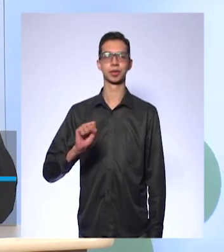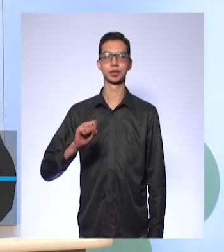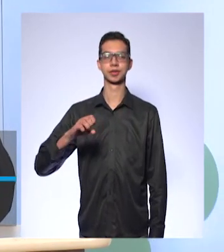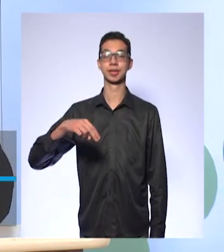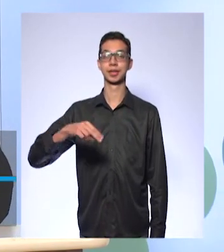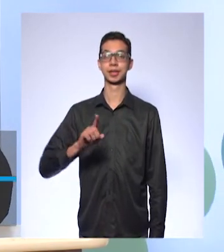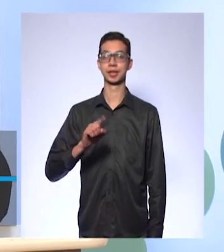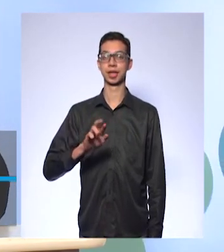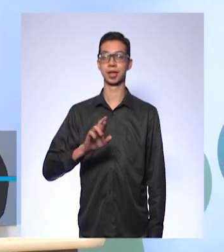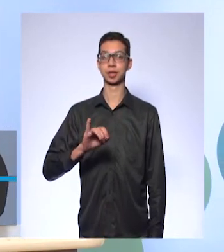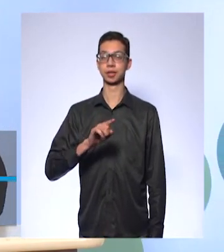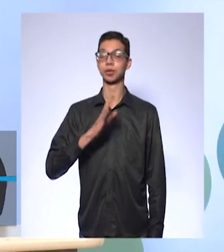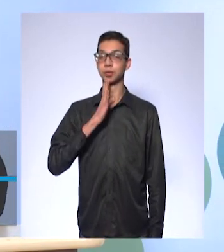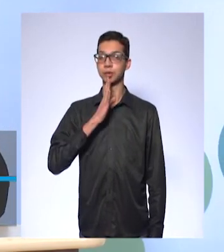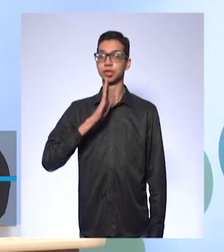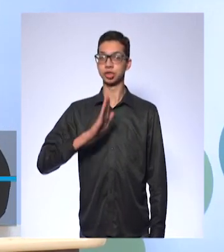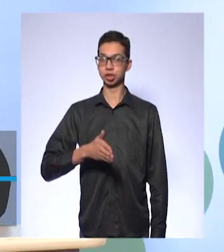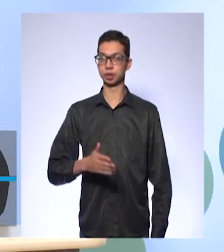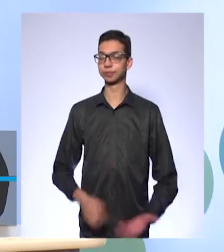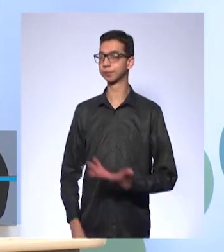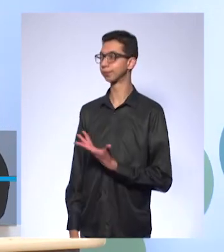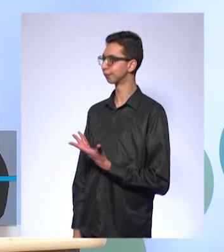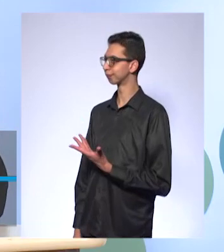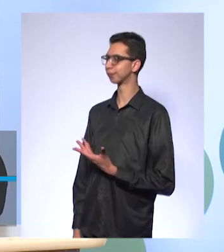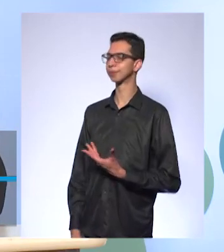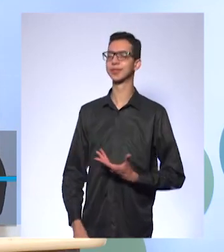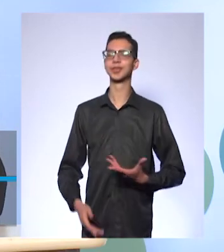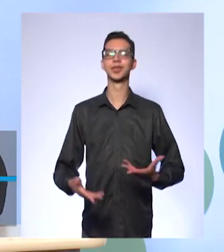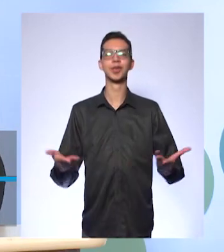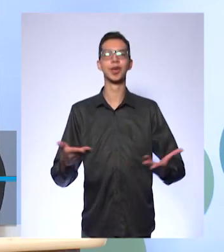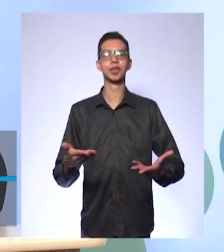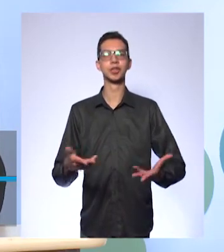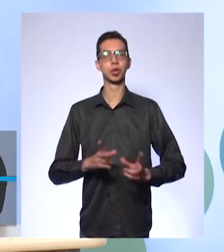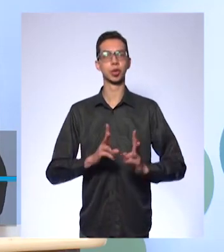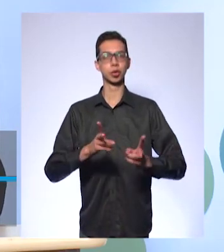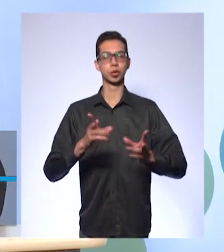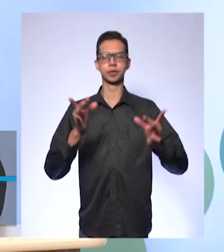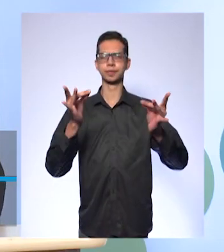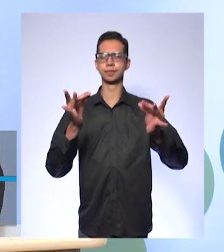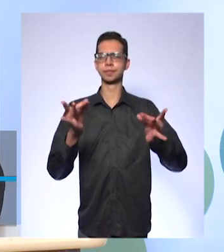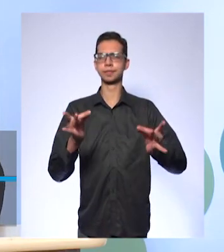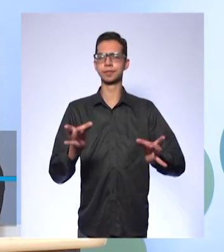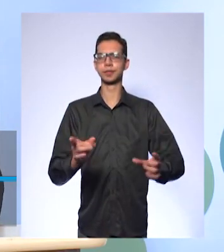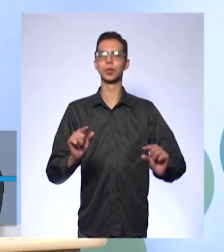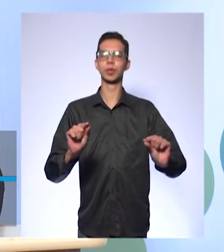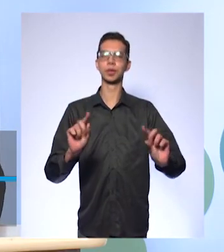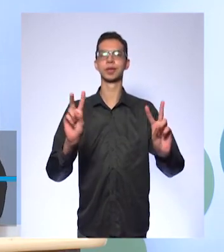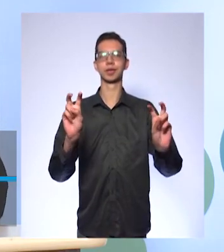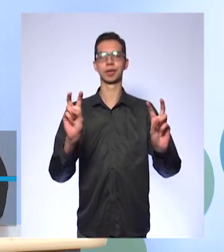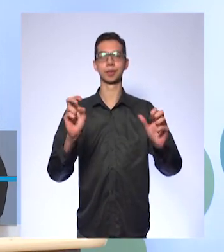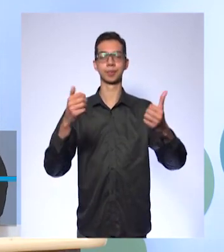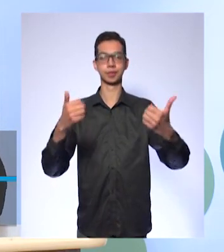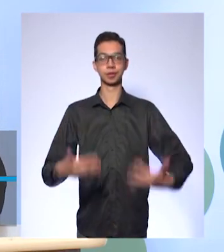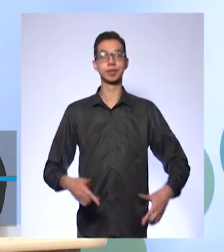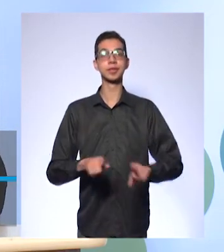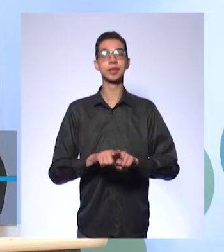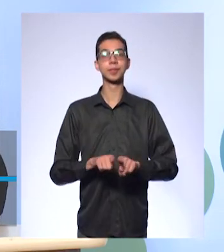conhecem, e hoje nós continuaremos a aprofundar aí os nossos temas e